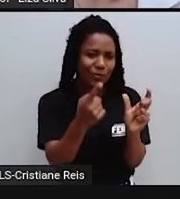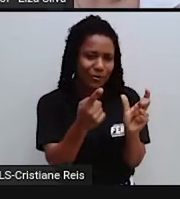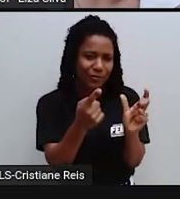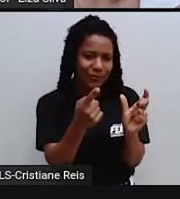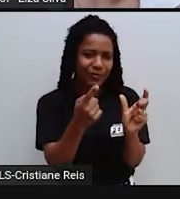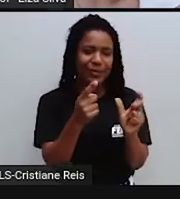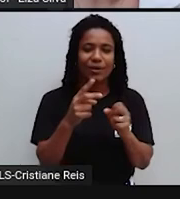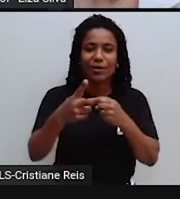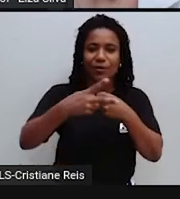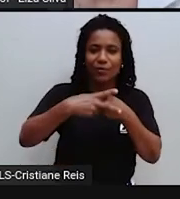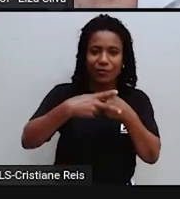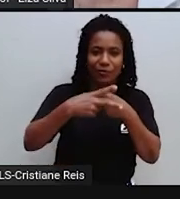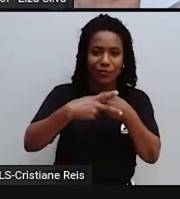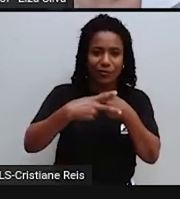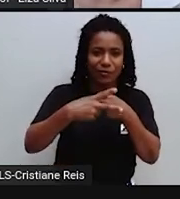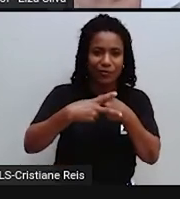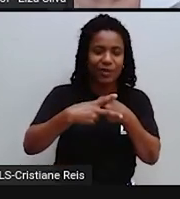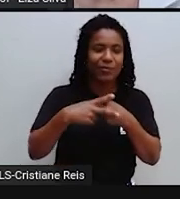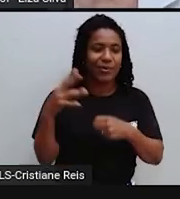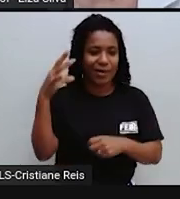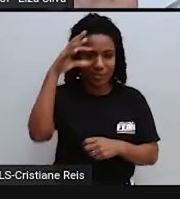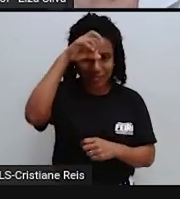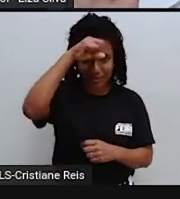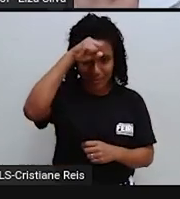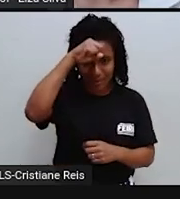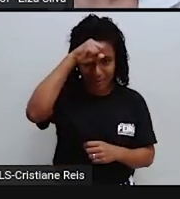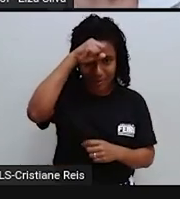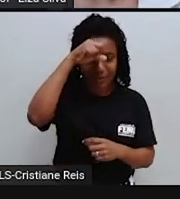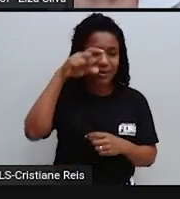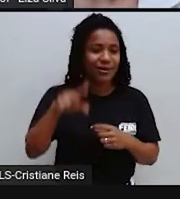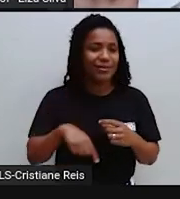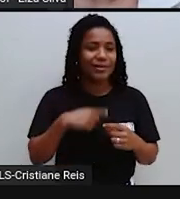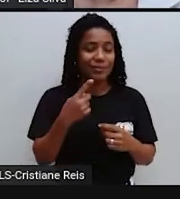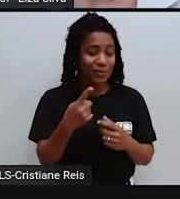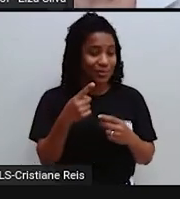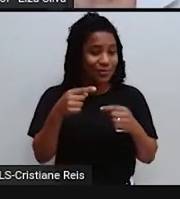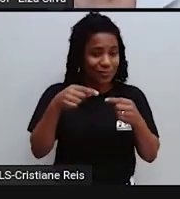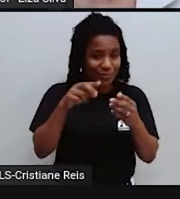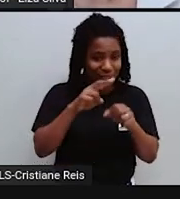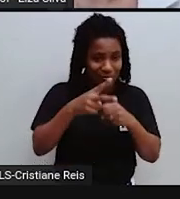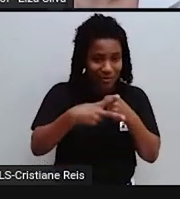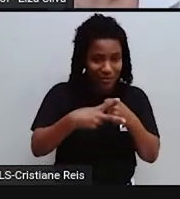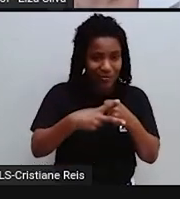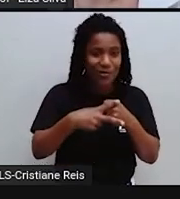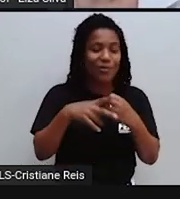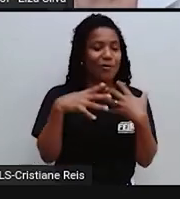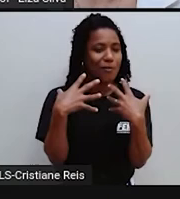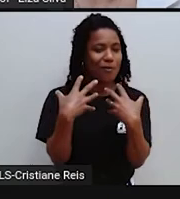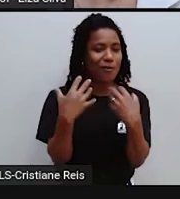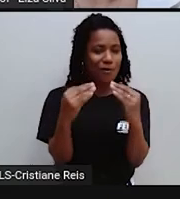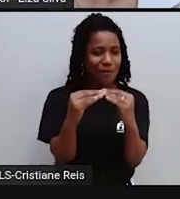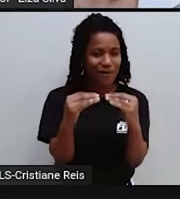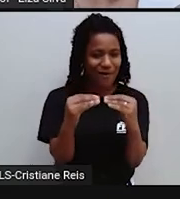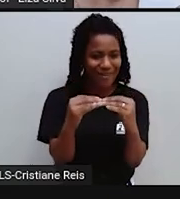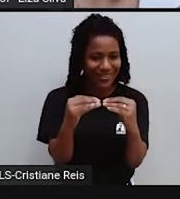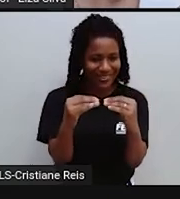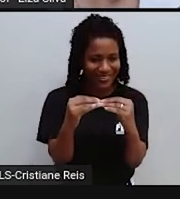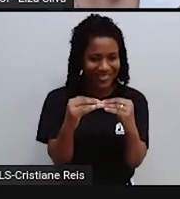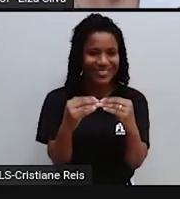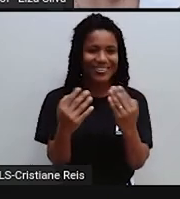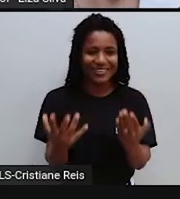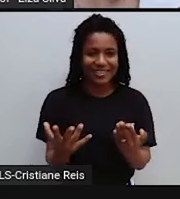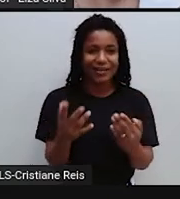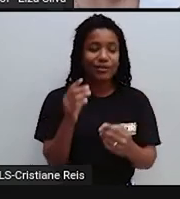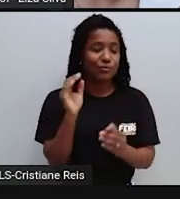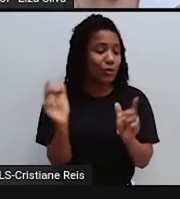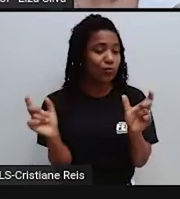é aprender. To agree, concordar. Vejam que learn, eu apenas acrescentei o